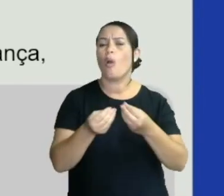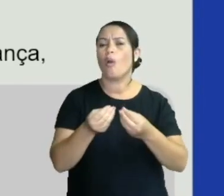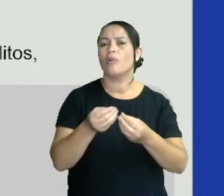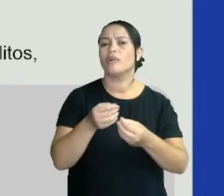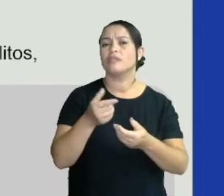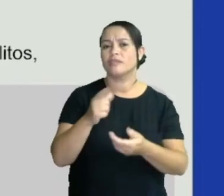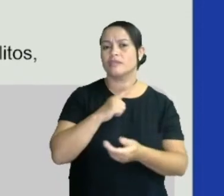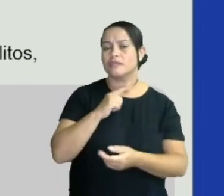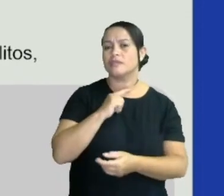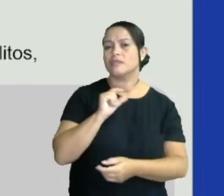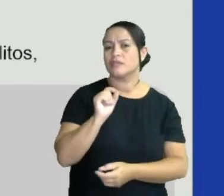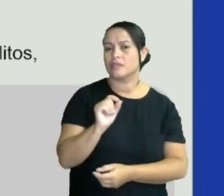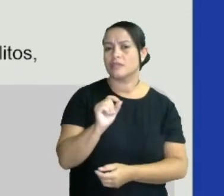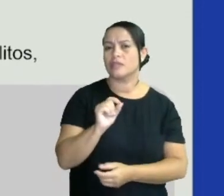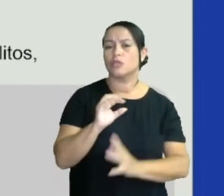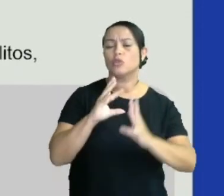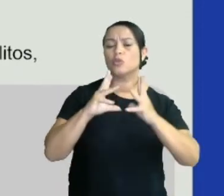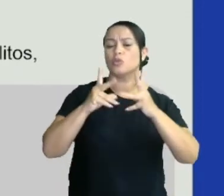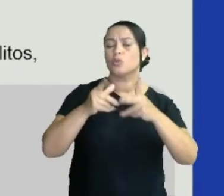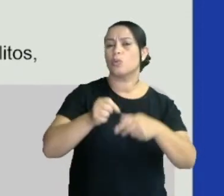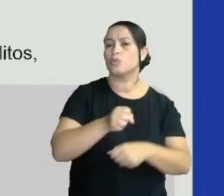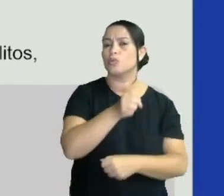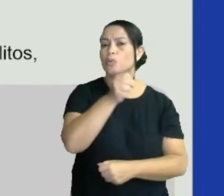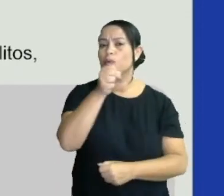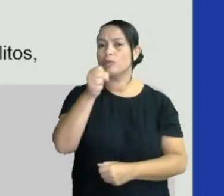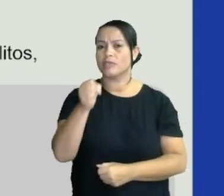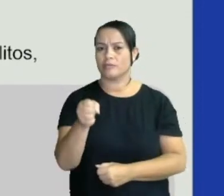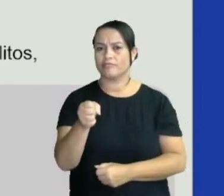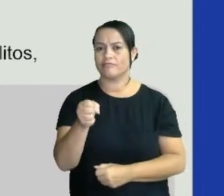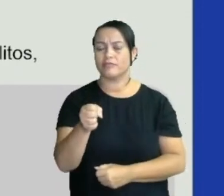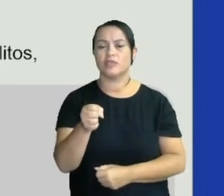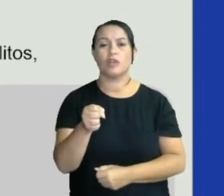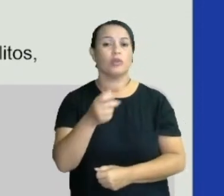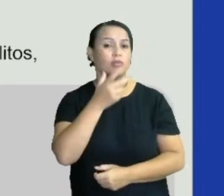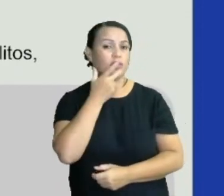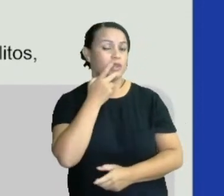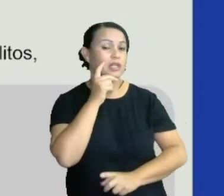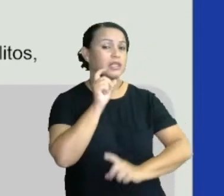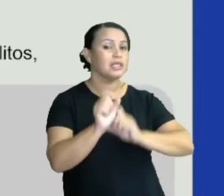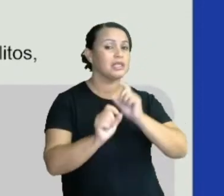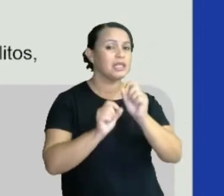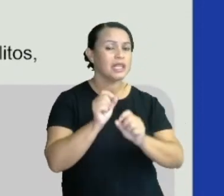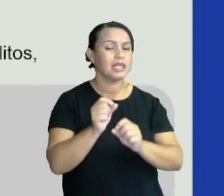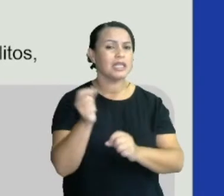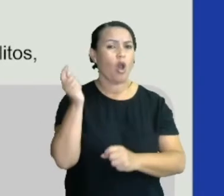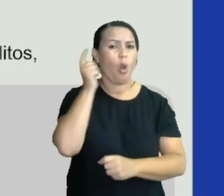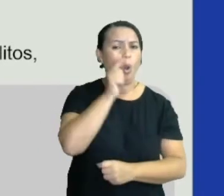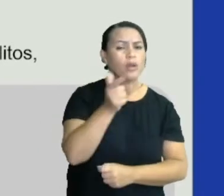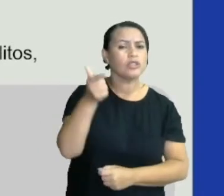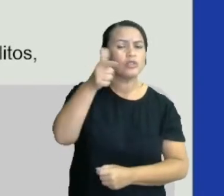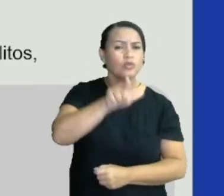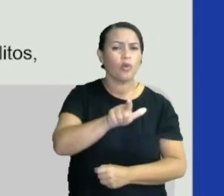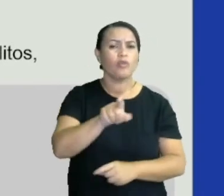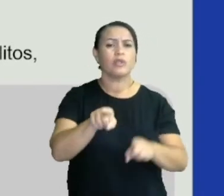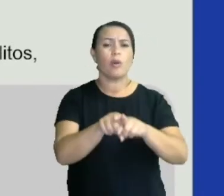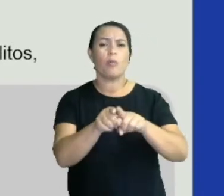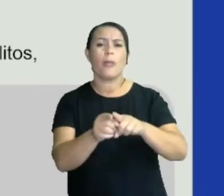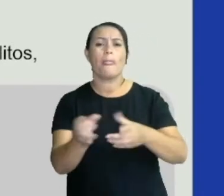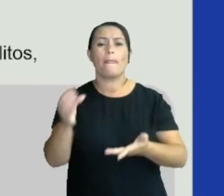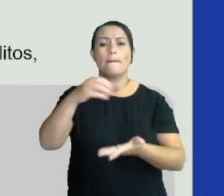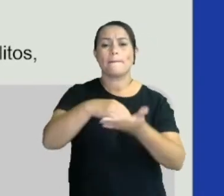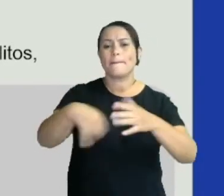deter todo o poder. Então, quando a gente vai falar dessa reconquista e centralização